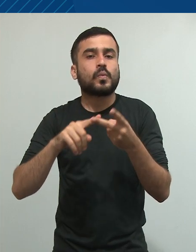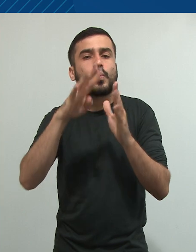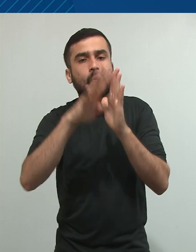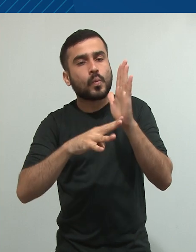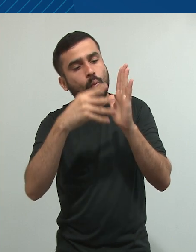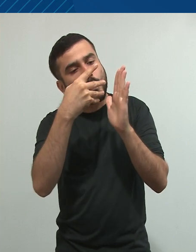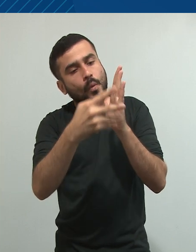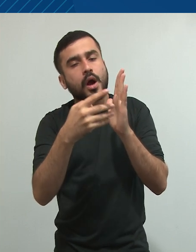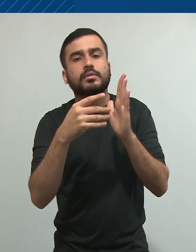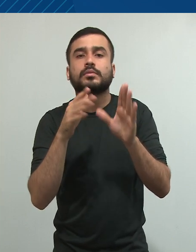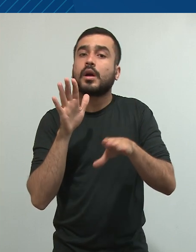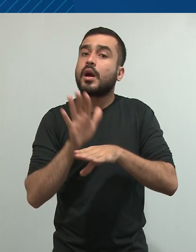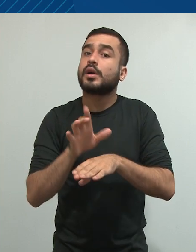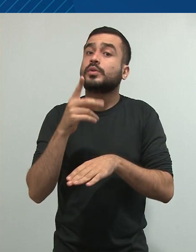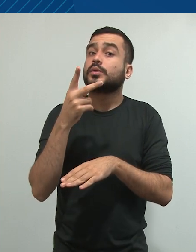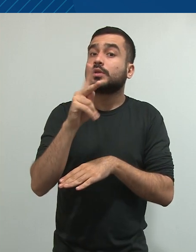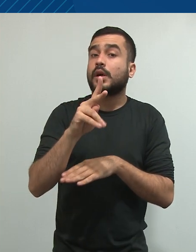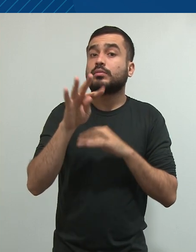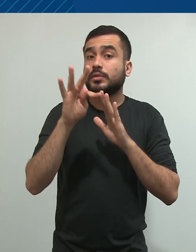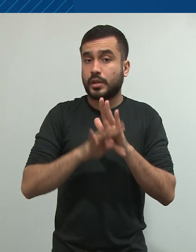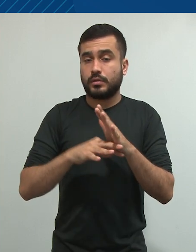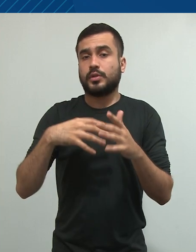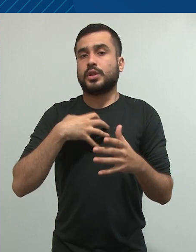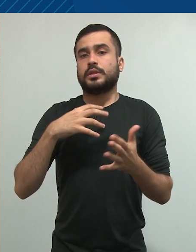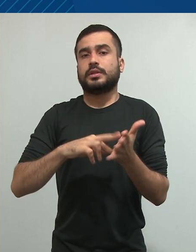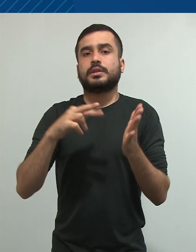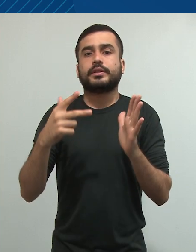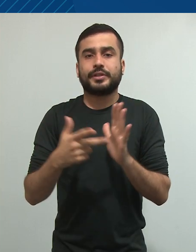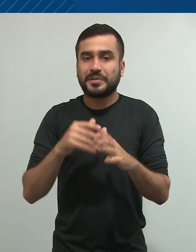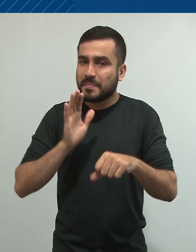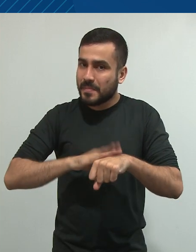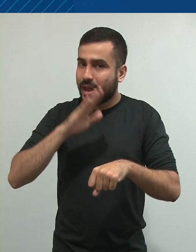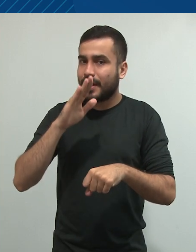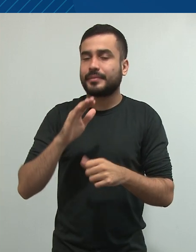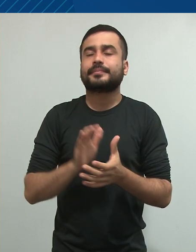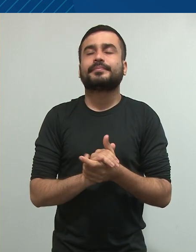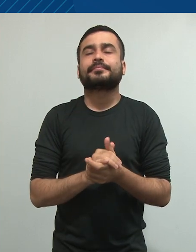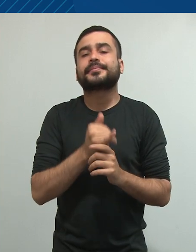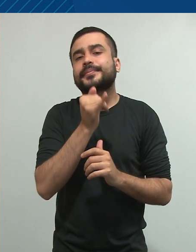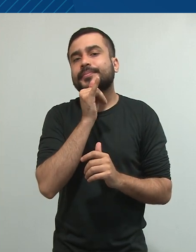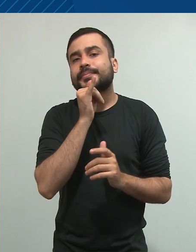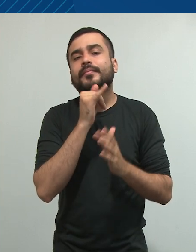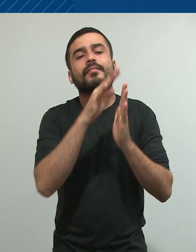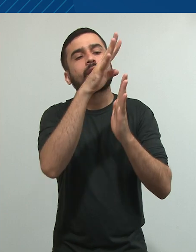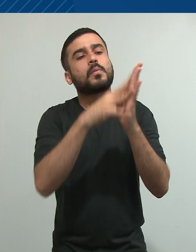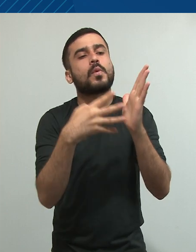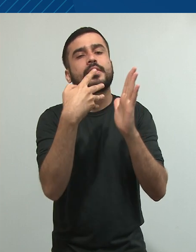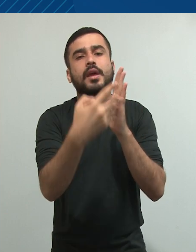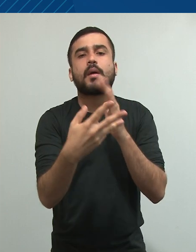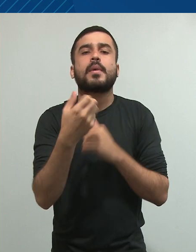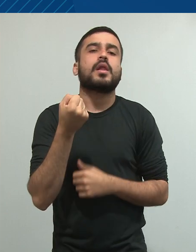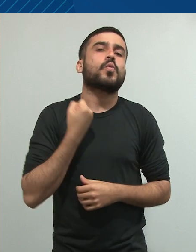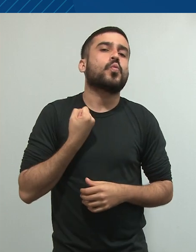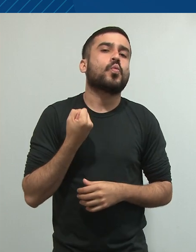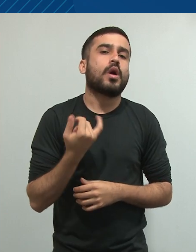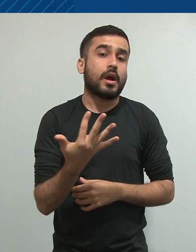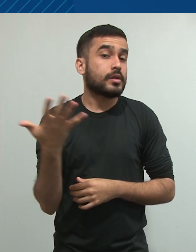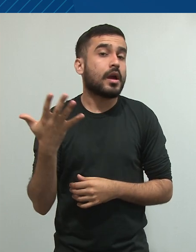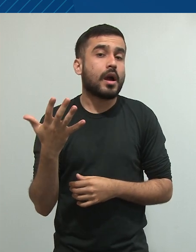seu texto a fazerem mais sentido. Por exemplo, uma tabela com quantitativo de